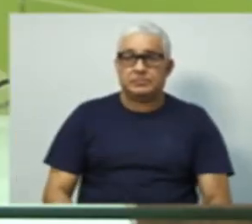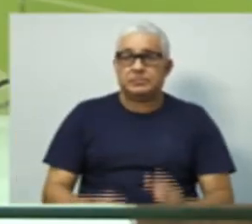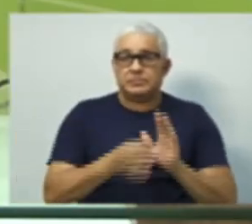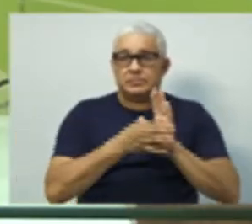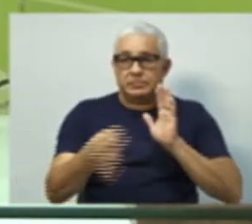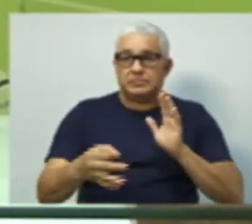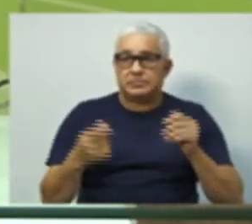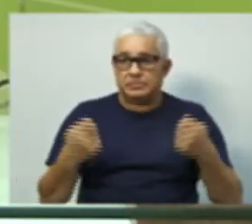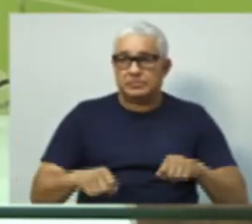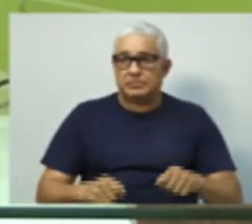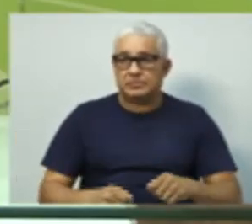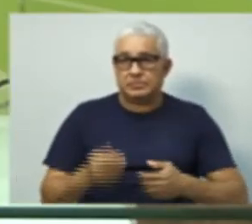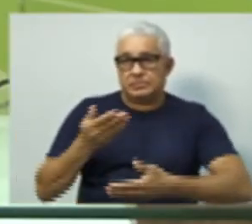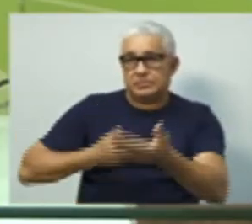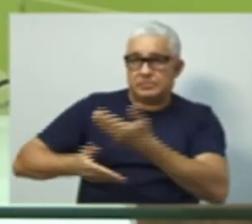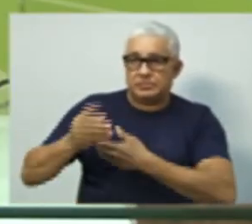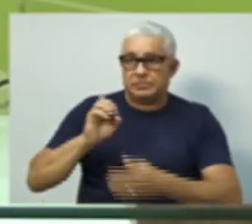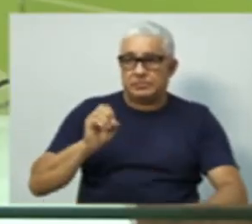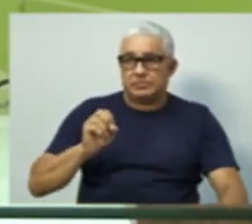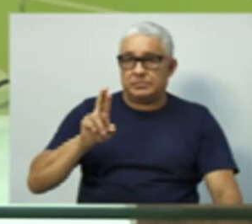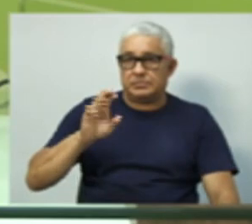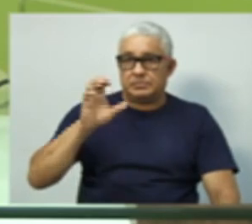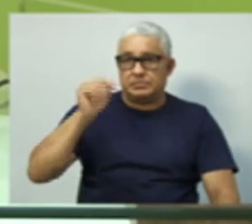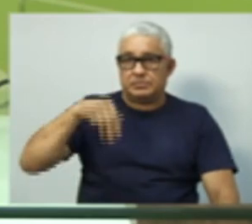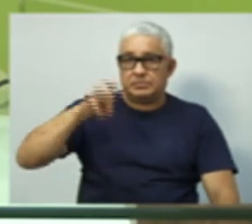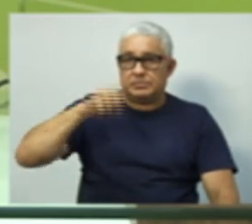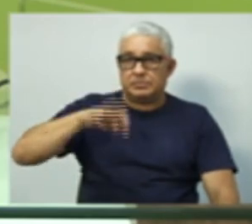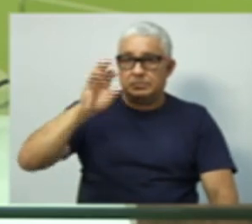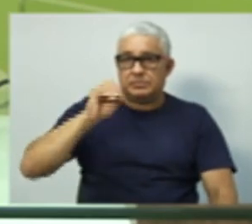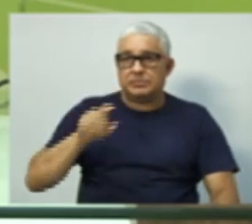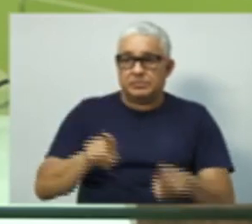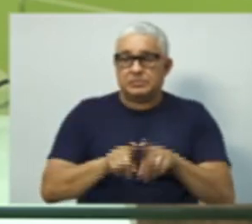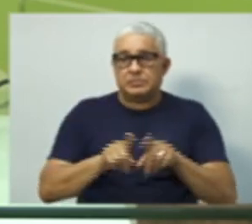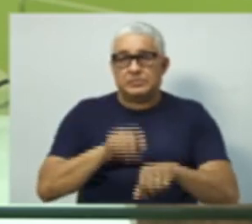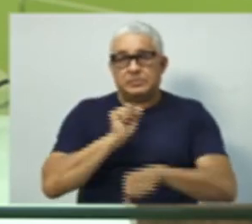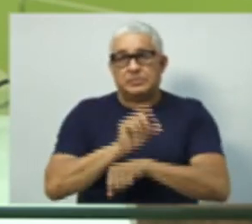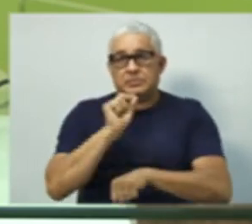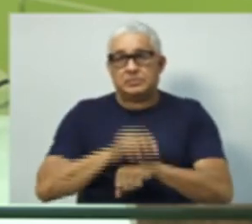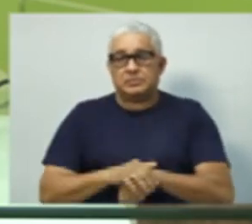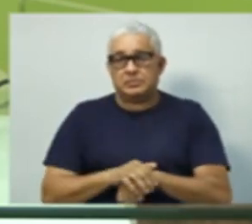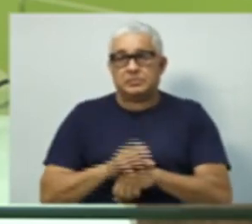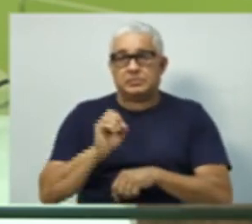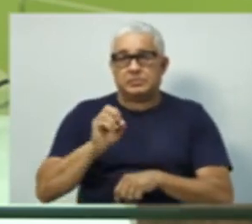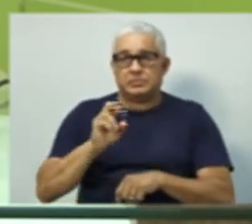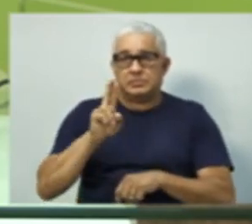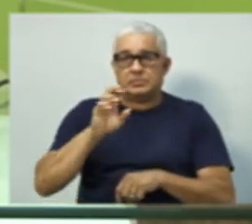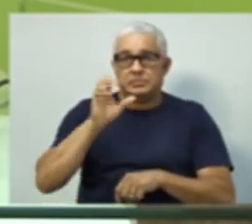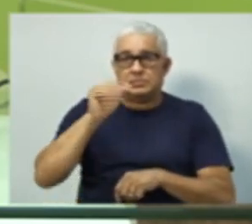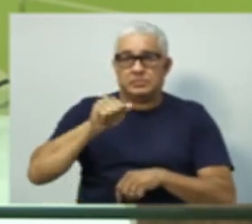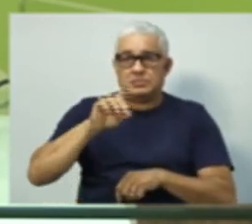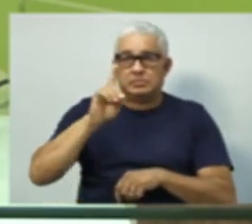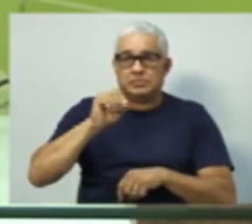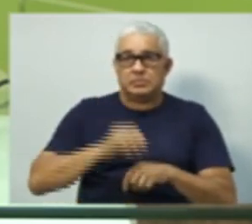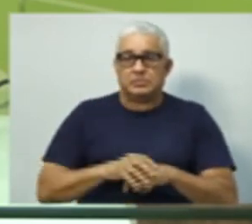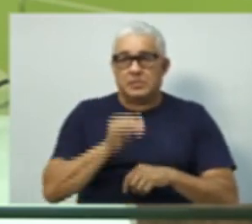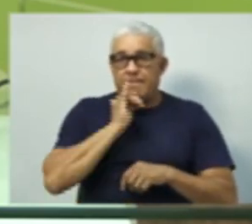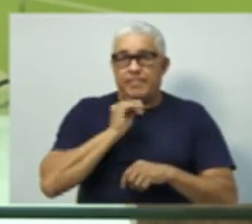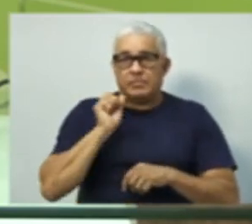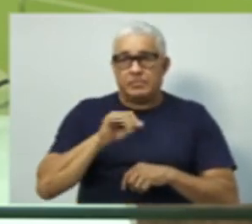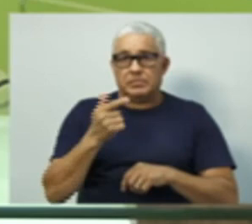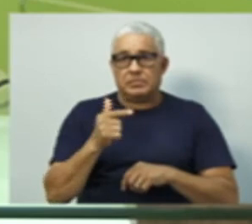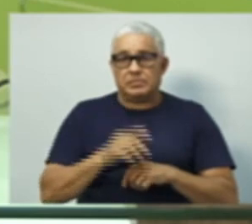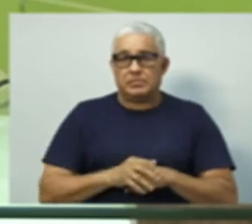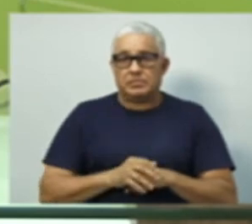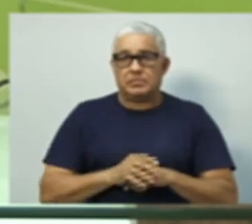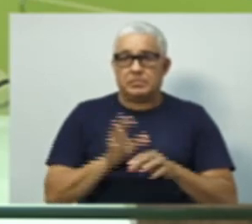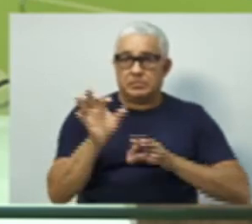né? E ele é um estudo continuado, principalmente na área da finança. Em relação à área financeira,